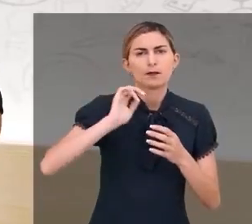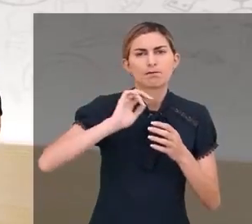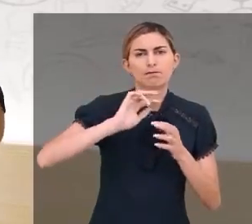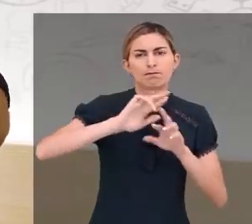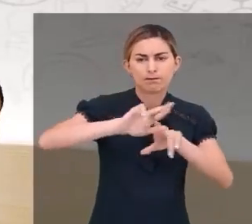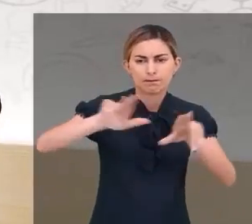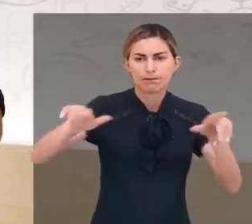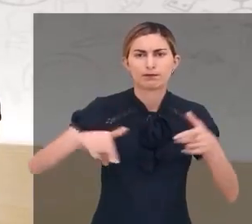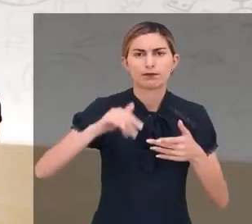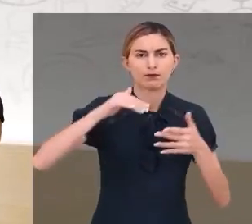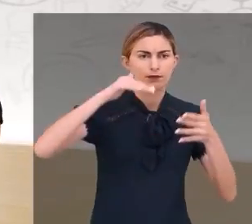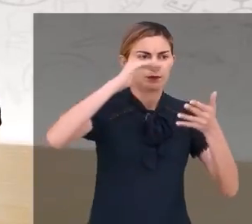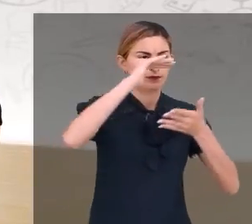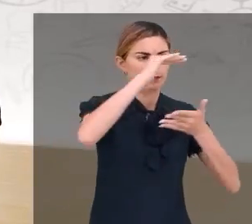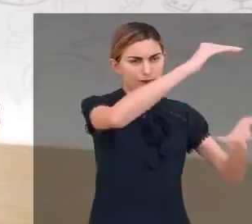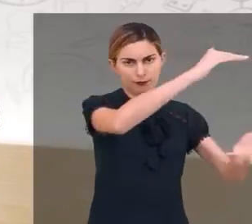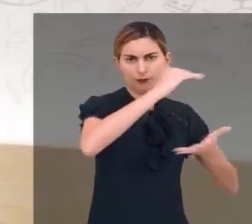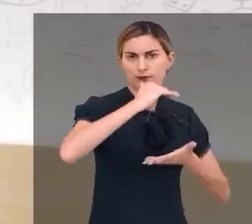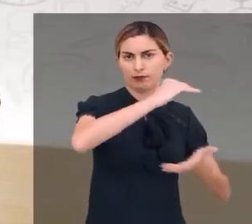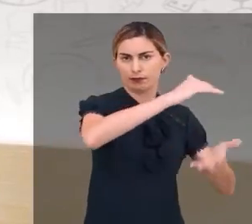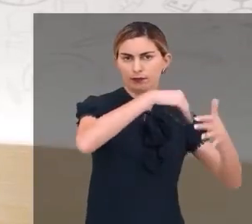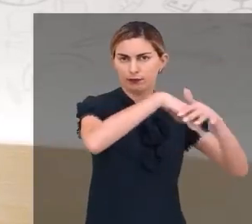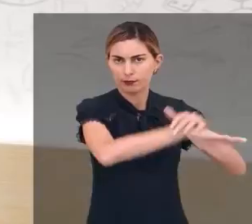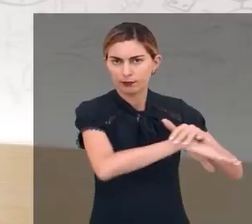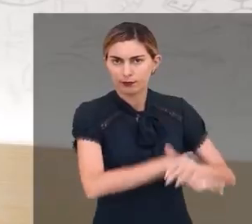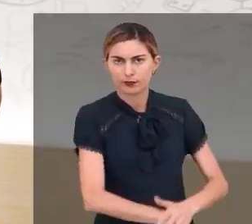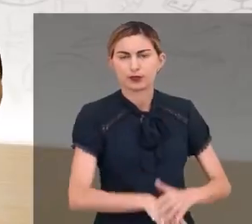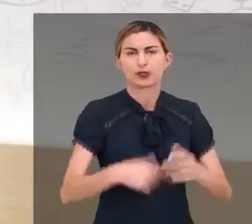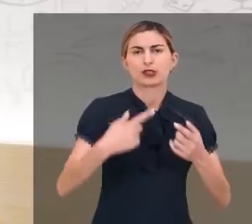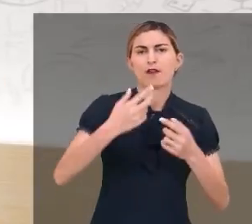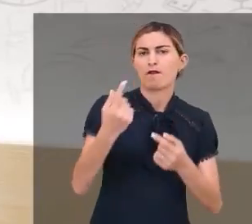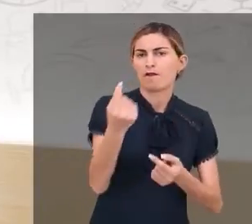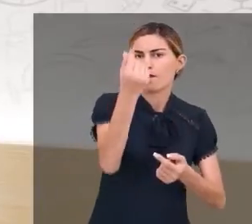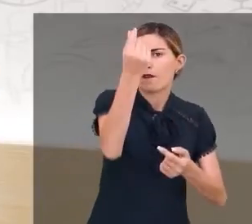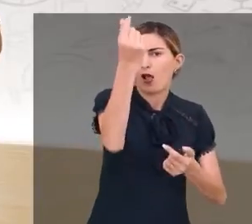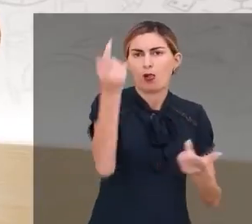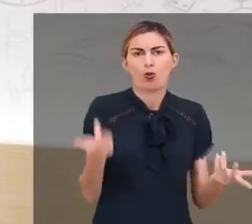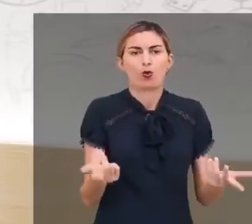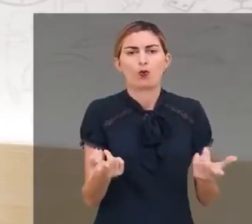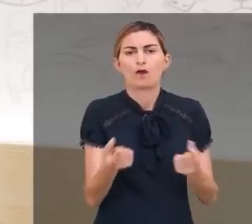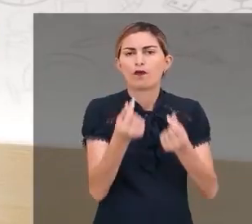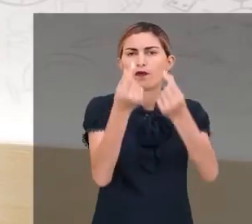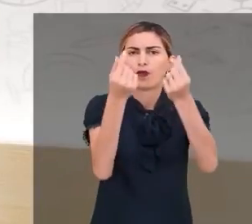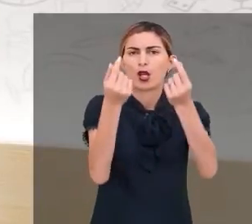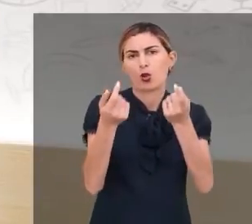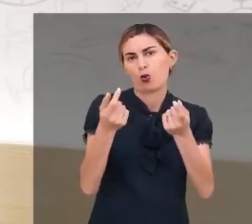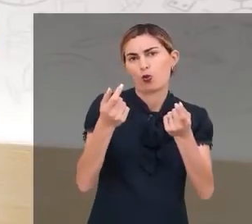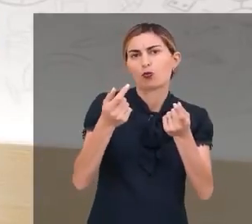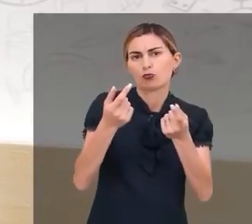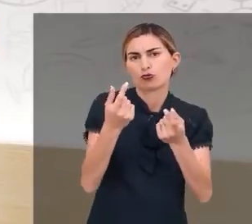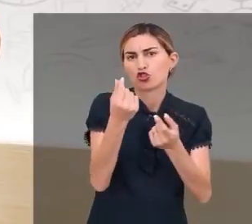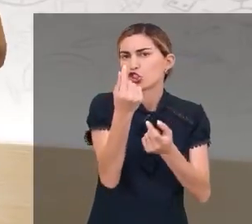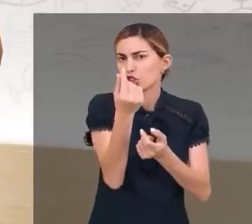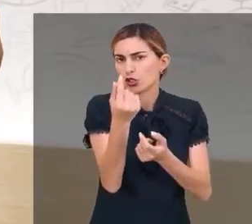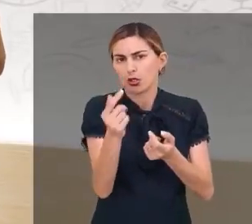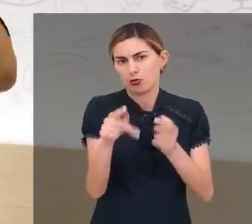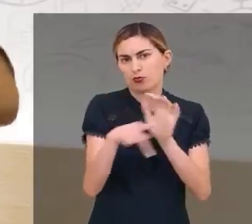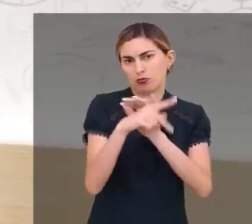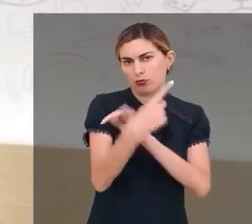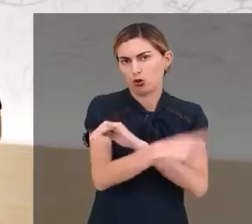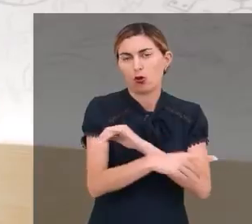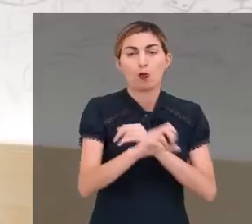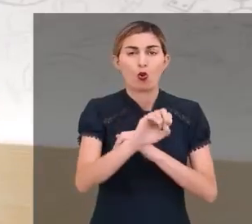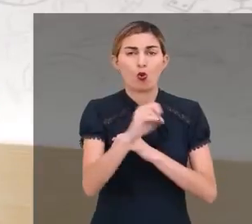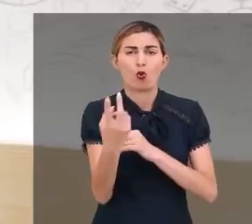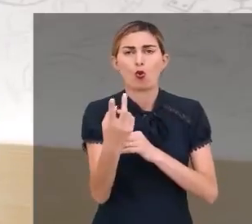a classificação de estoques por níveis de valor. Entendamos aí que níveis de valor pode ser pelo valor monetário do produto, do